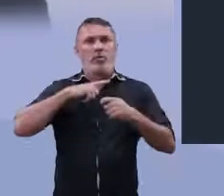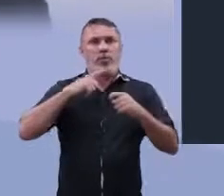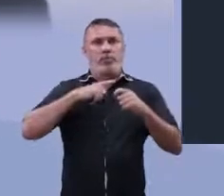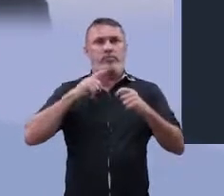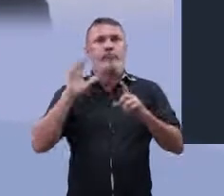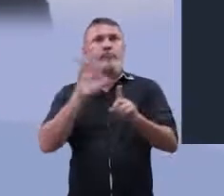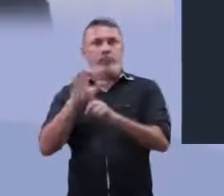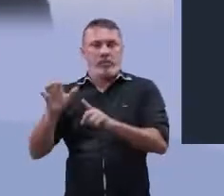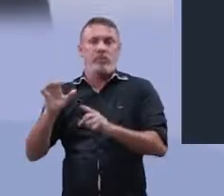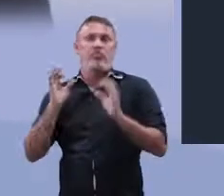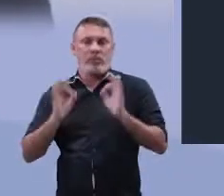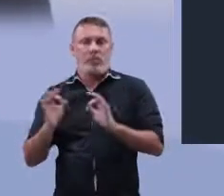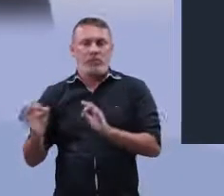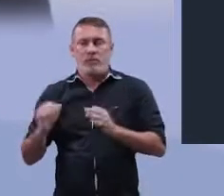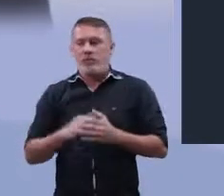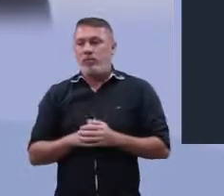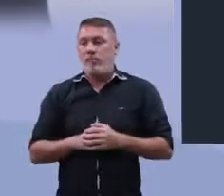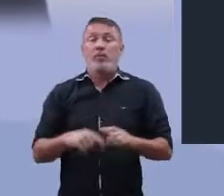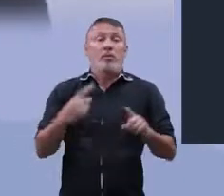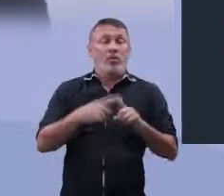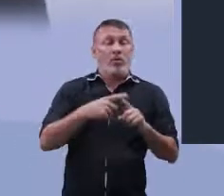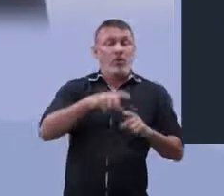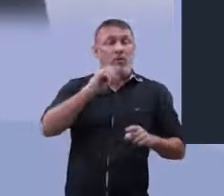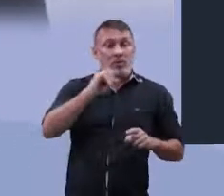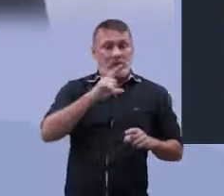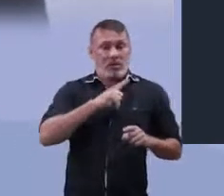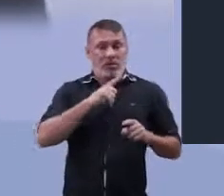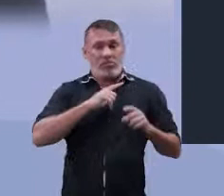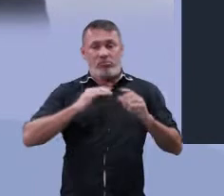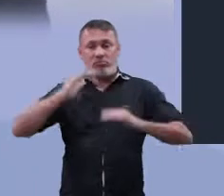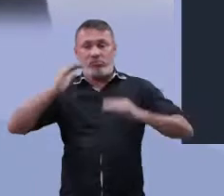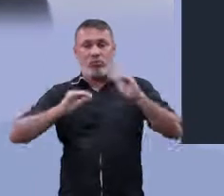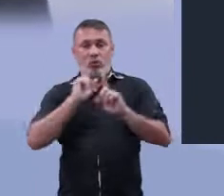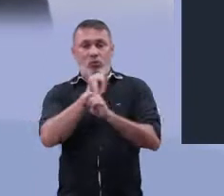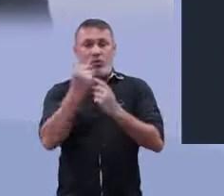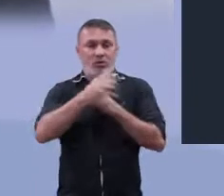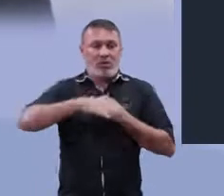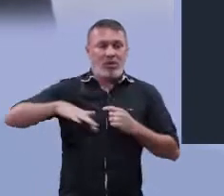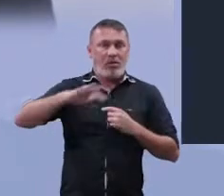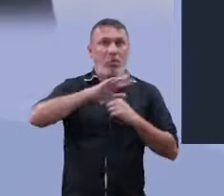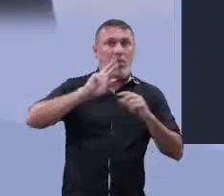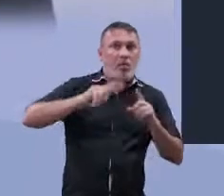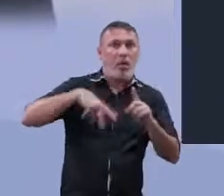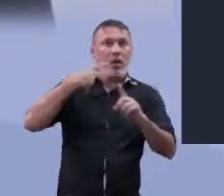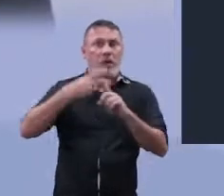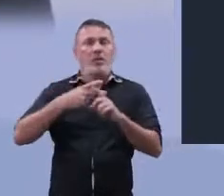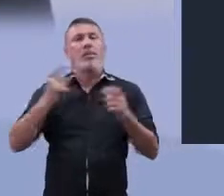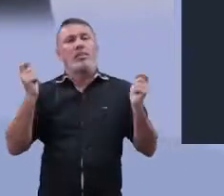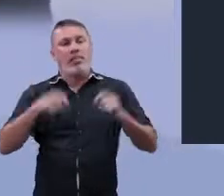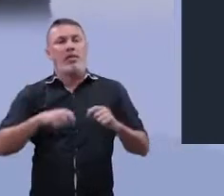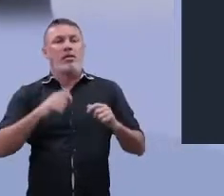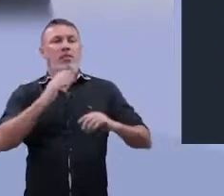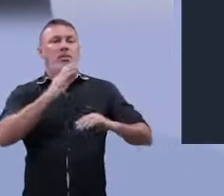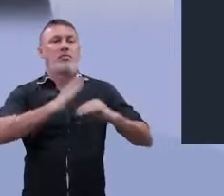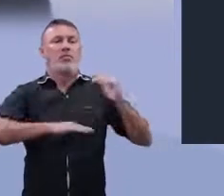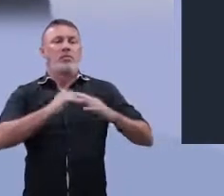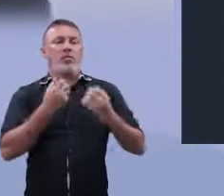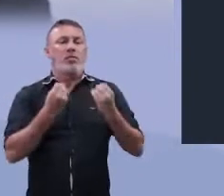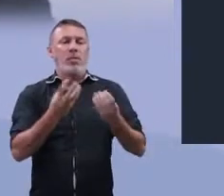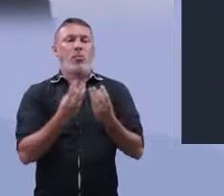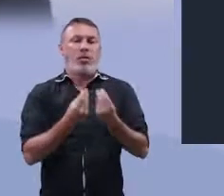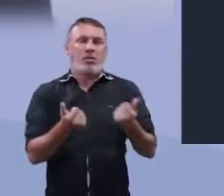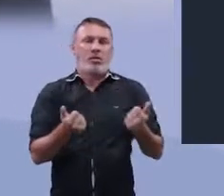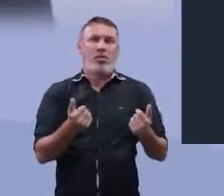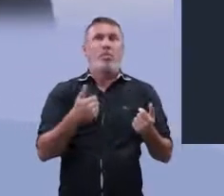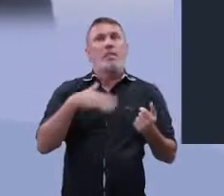se trata da variação social, porque quando se tem um nível socioeconômico elevado, é possível proporcionar uma educação de